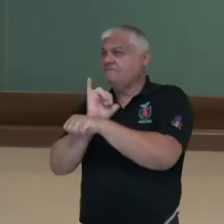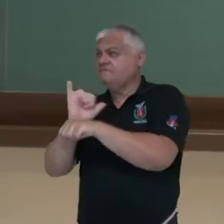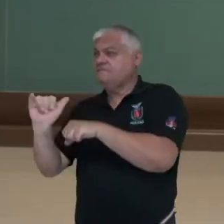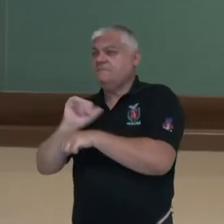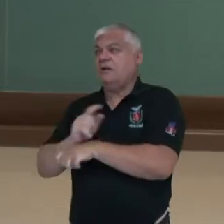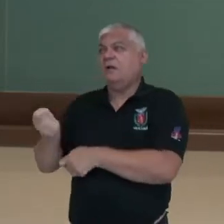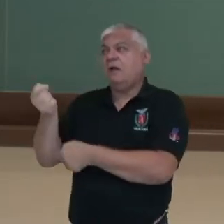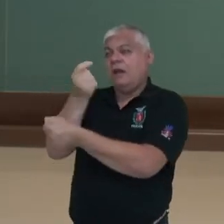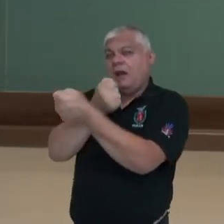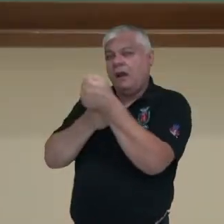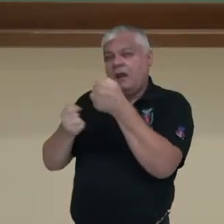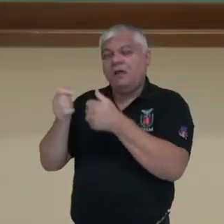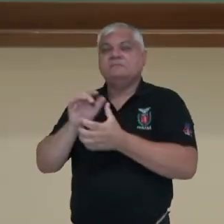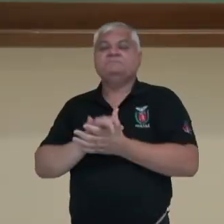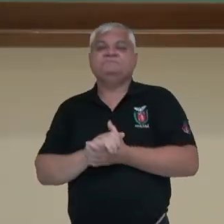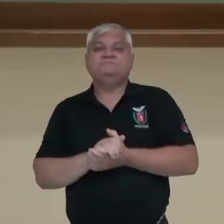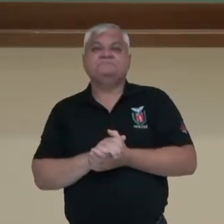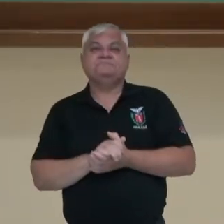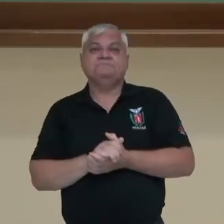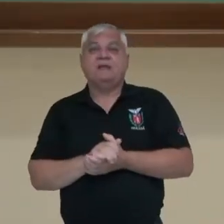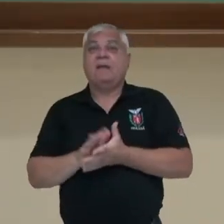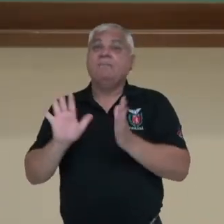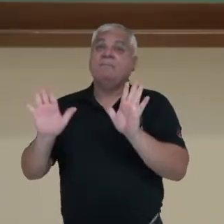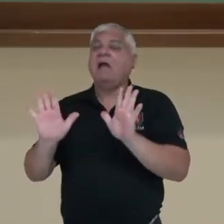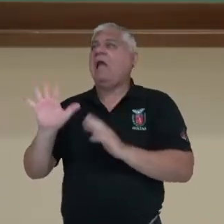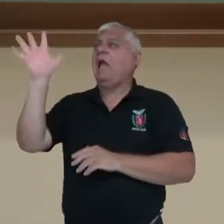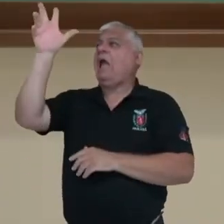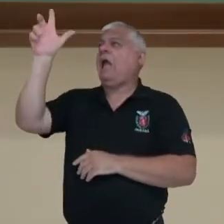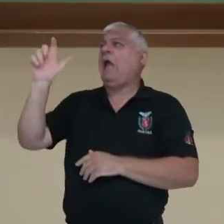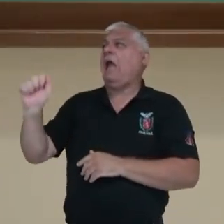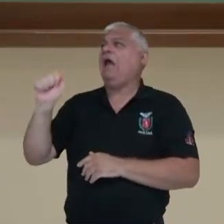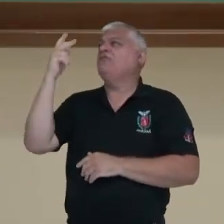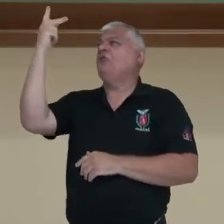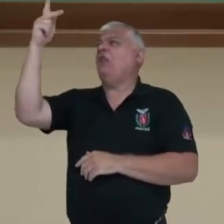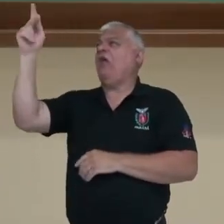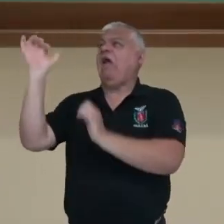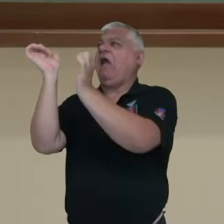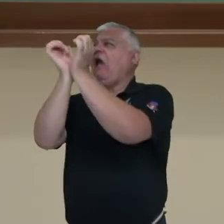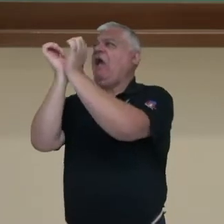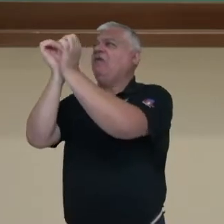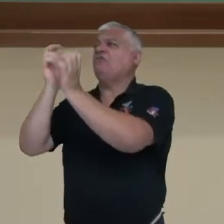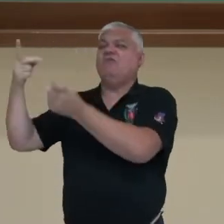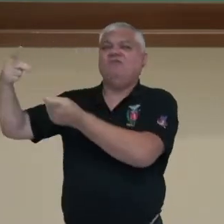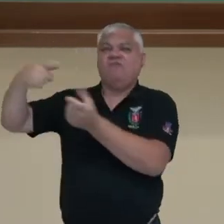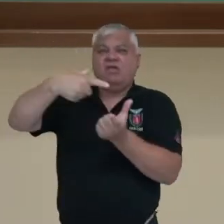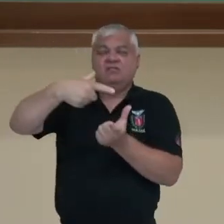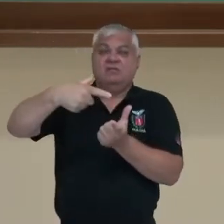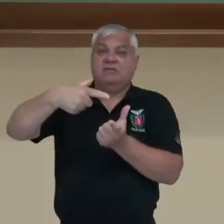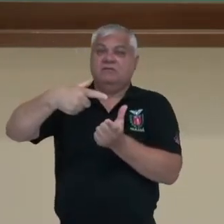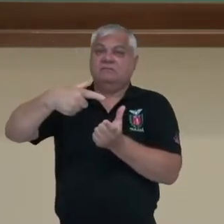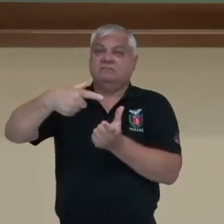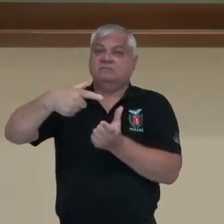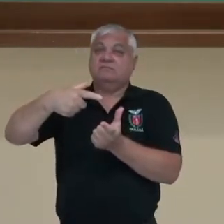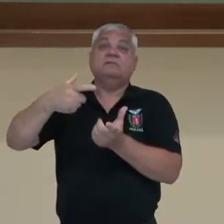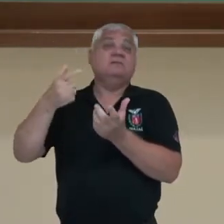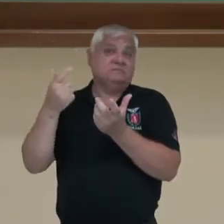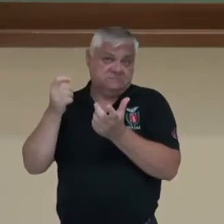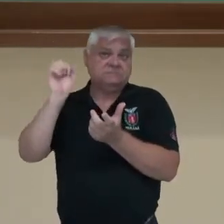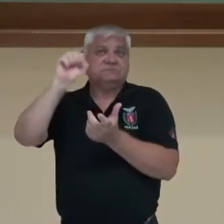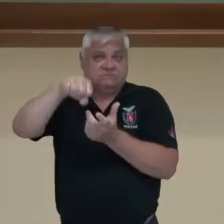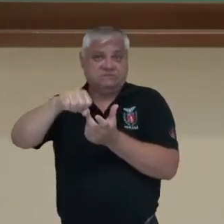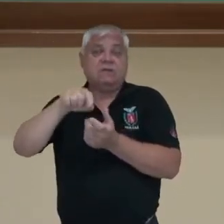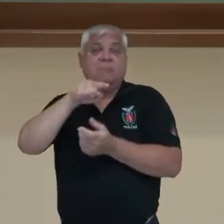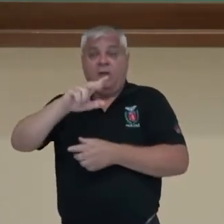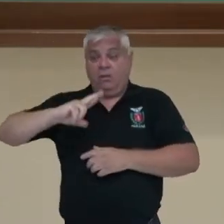comum terrível. Falam assim, mas os africanos escravizavam eles mesmos e vendiam para os portugueses. Mas claro, chegavam os